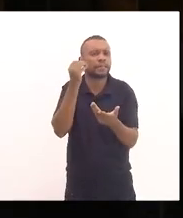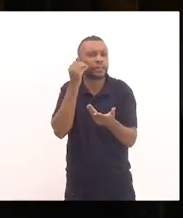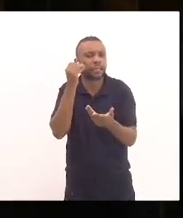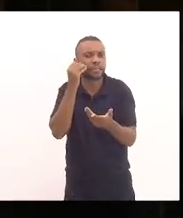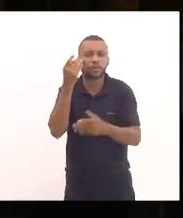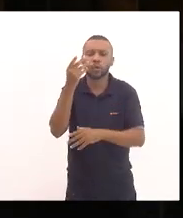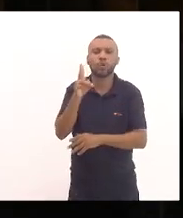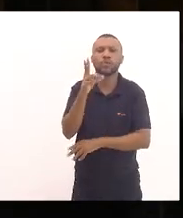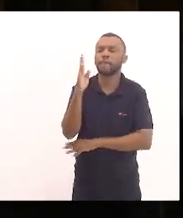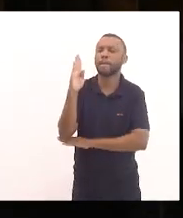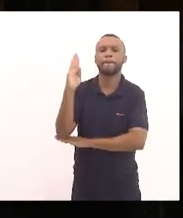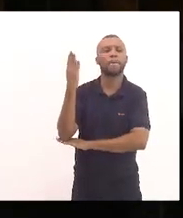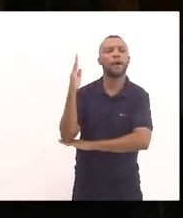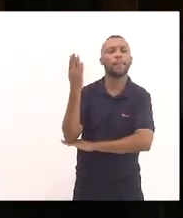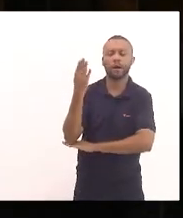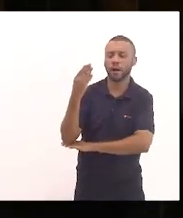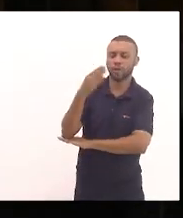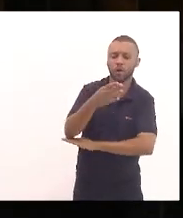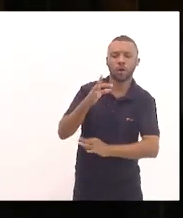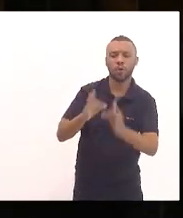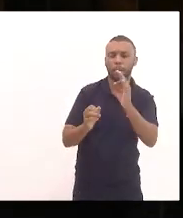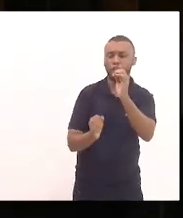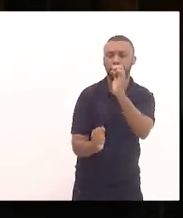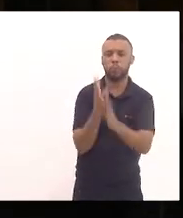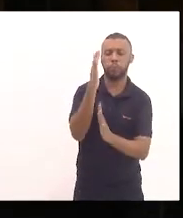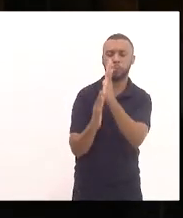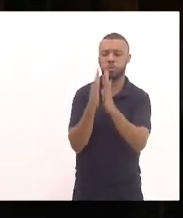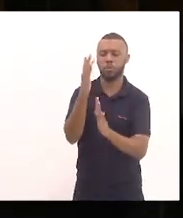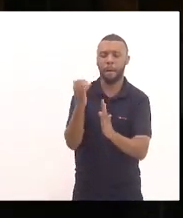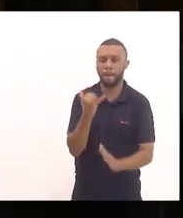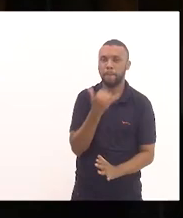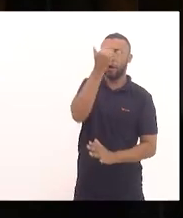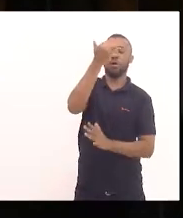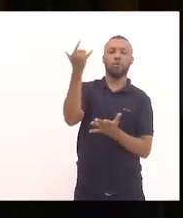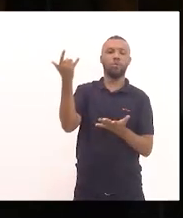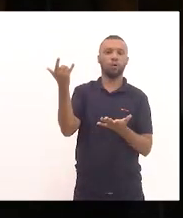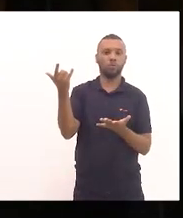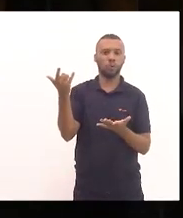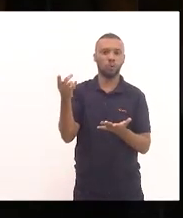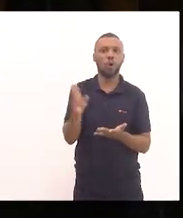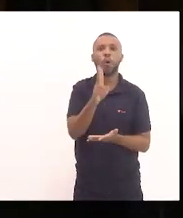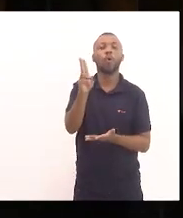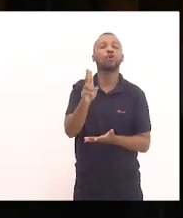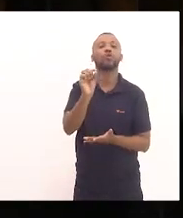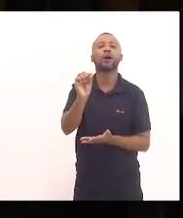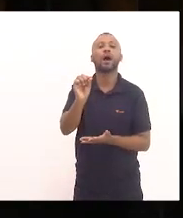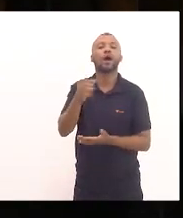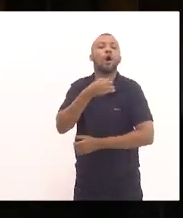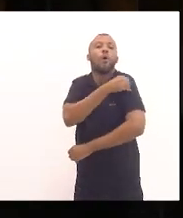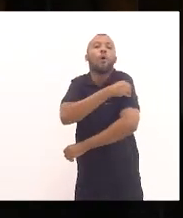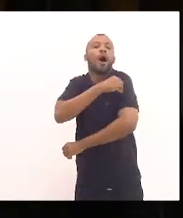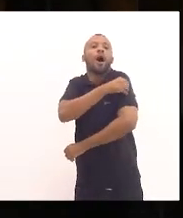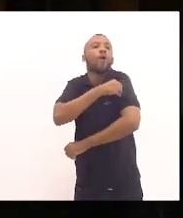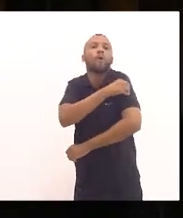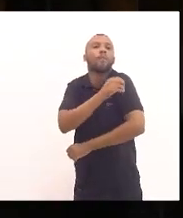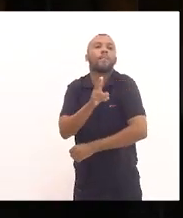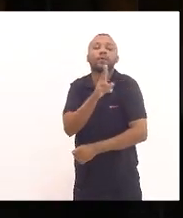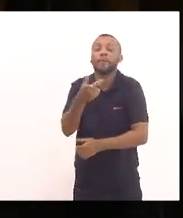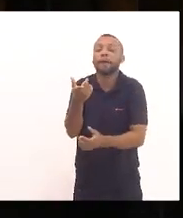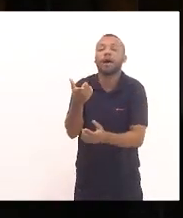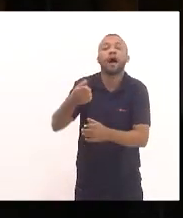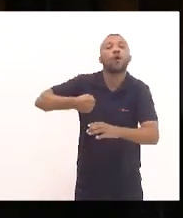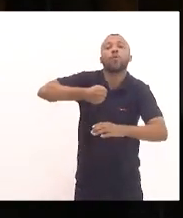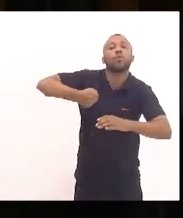e utiliza muitas vezes, quando tem alguma coisa para cozinhar, do álcool. Então, hoje temos os